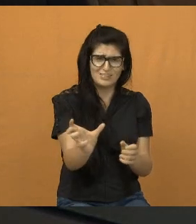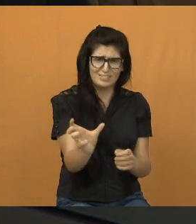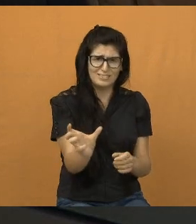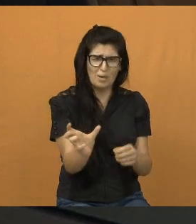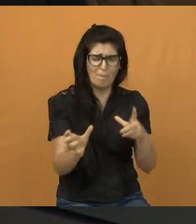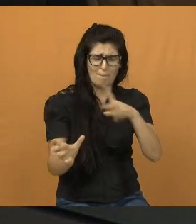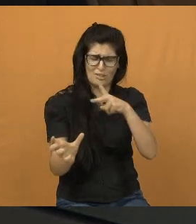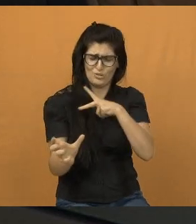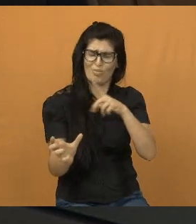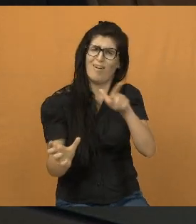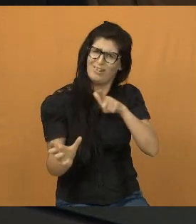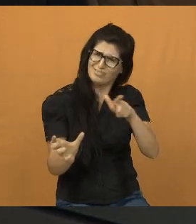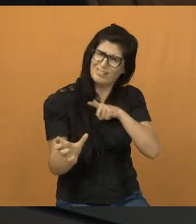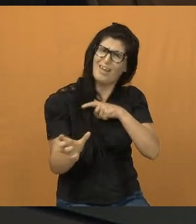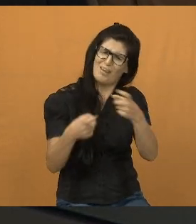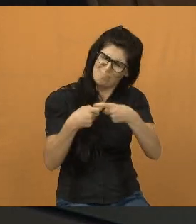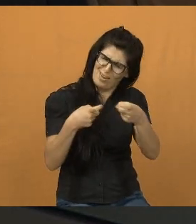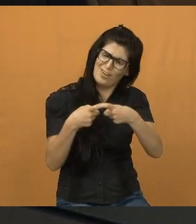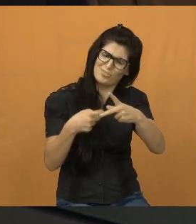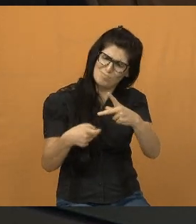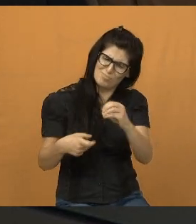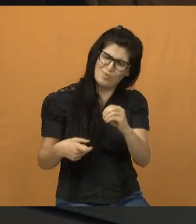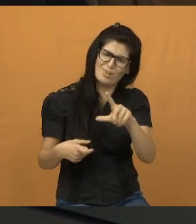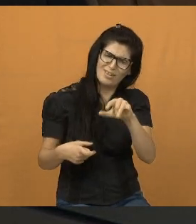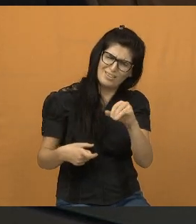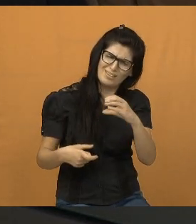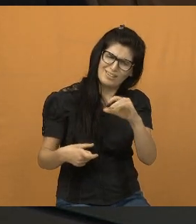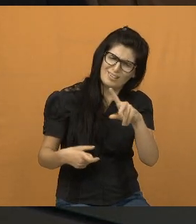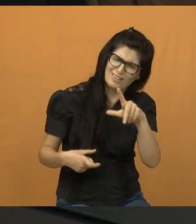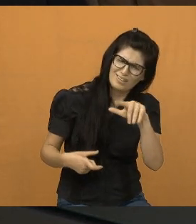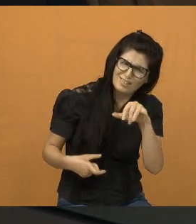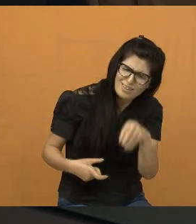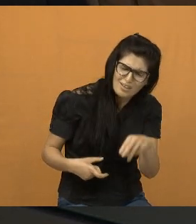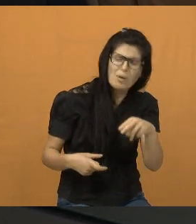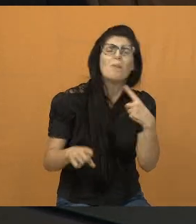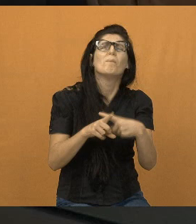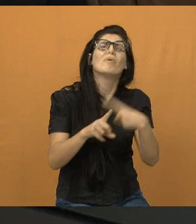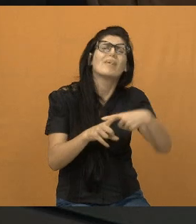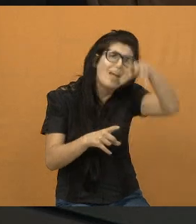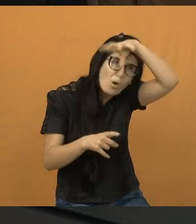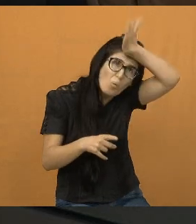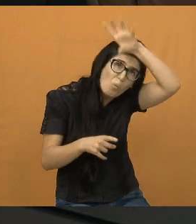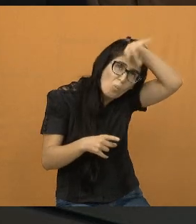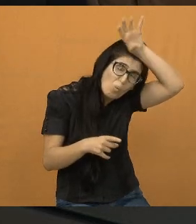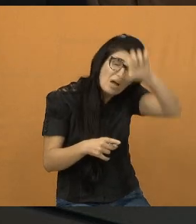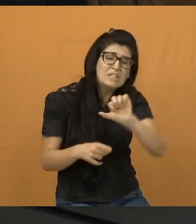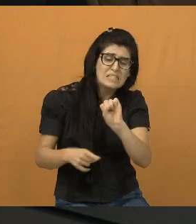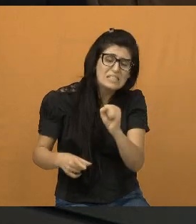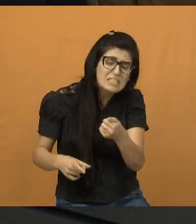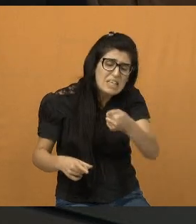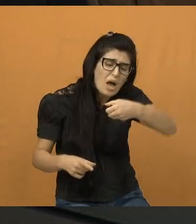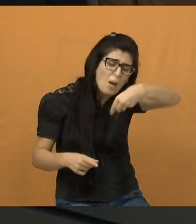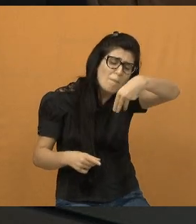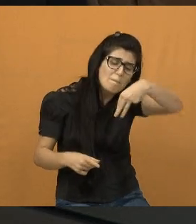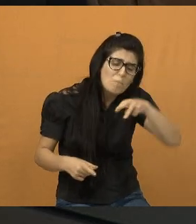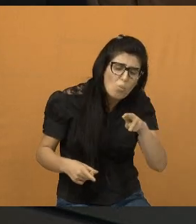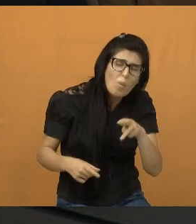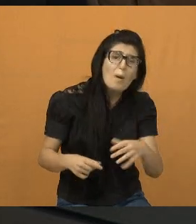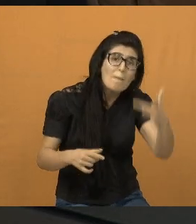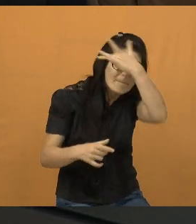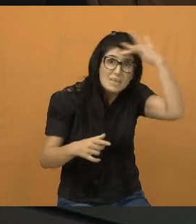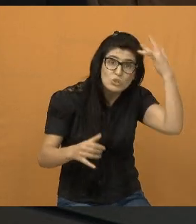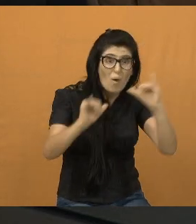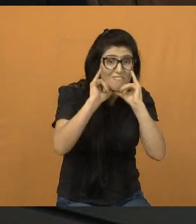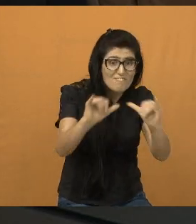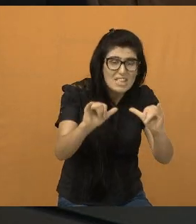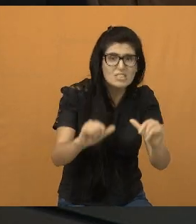que esse SAMU, quando vai pegar a pessoa na rua, e a pessoa fala que tem um convênio,